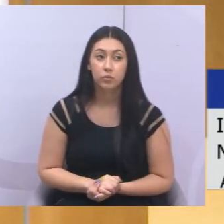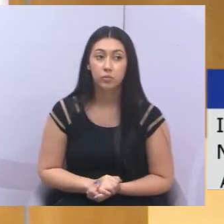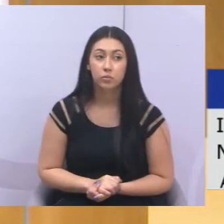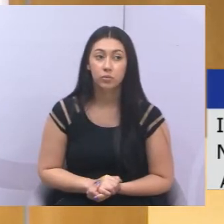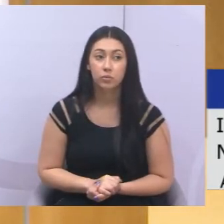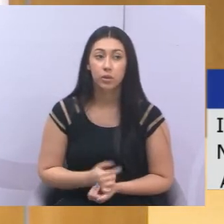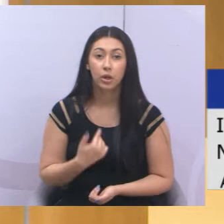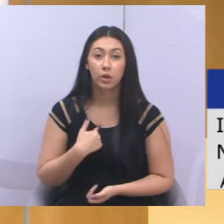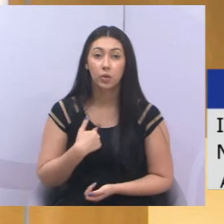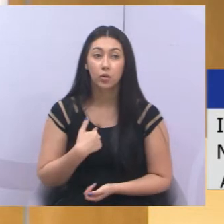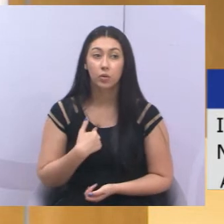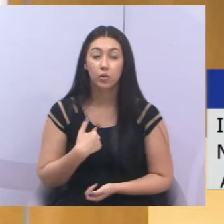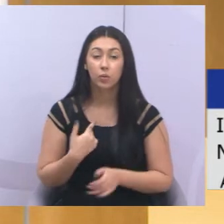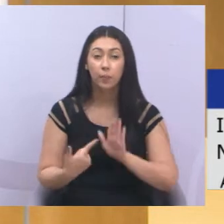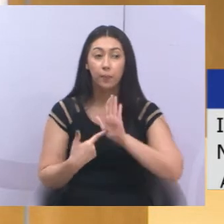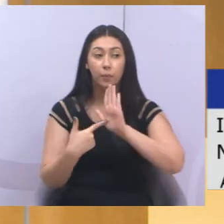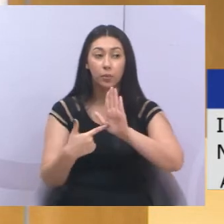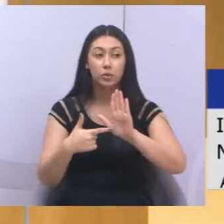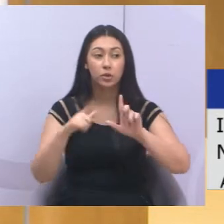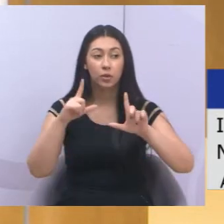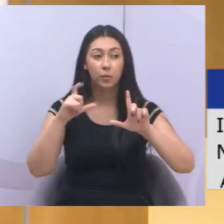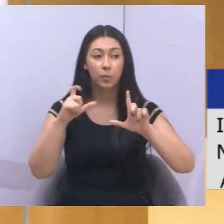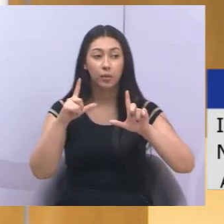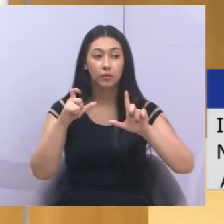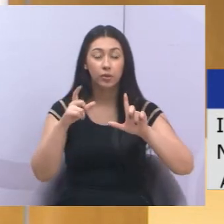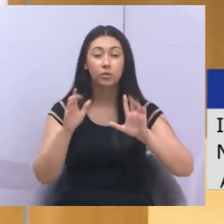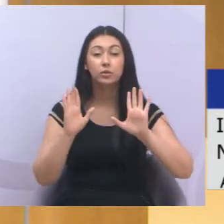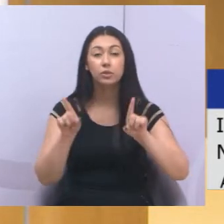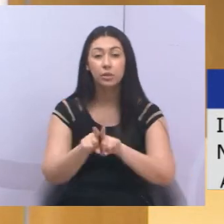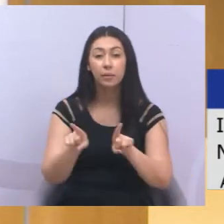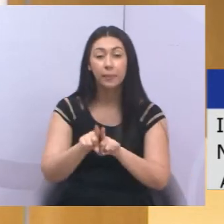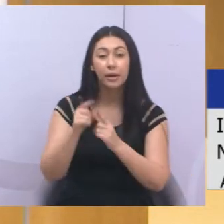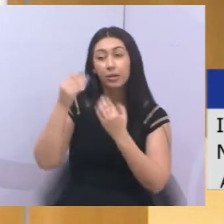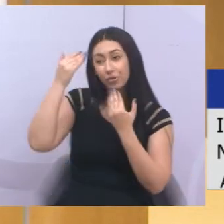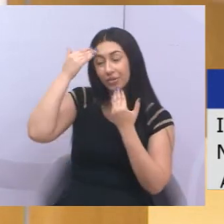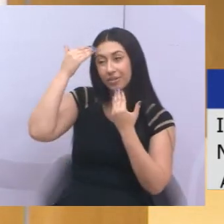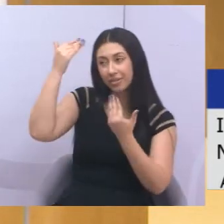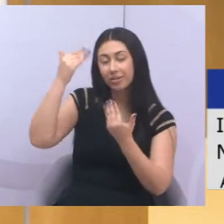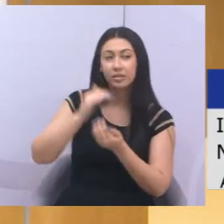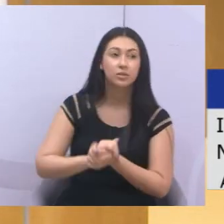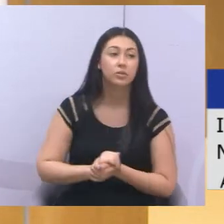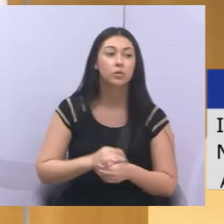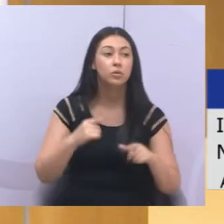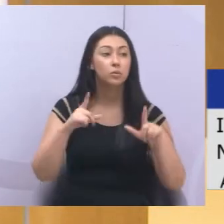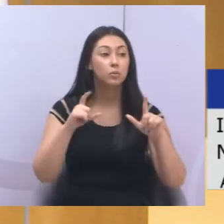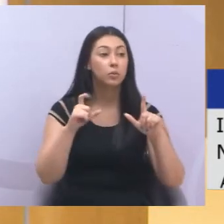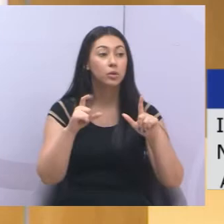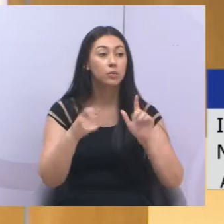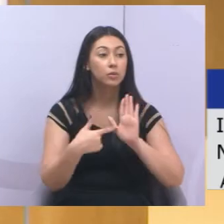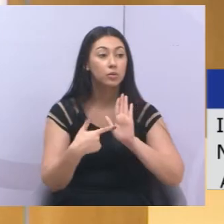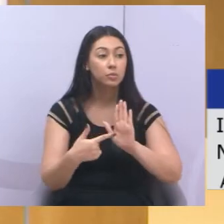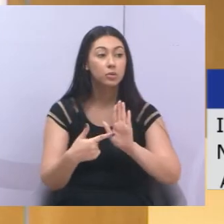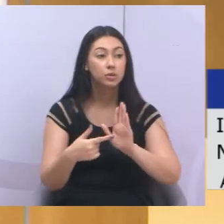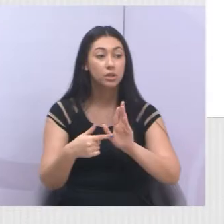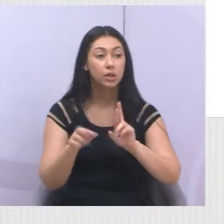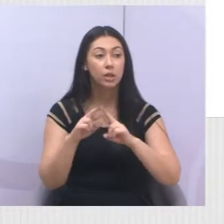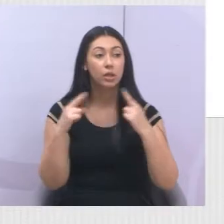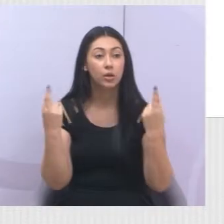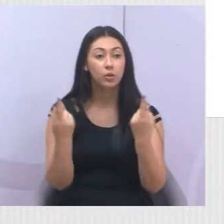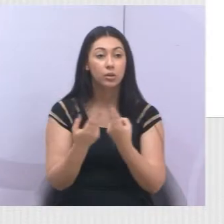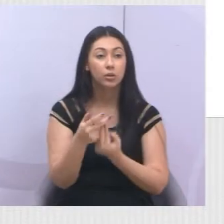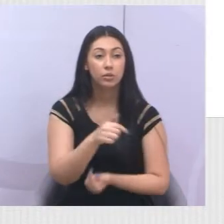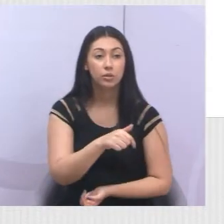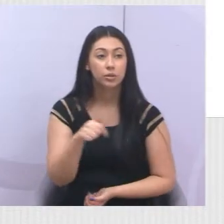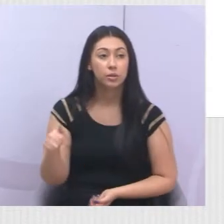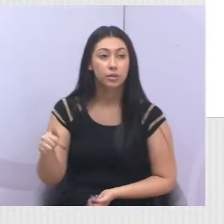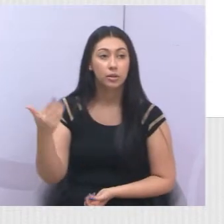para eu poder colocar uma foto. Faço aqui já um agradecimento, pastor. Vou pedir para que coloque uma foto da reunião que eu tive na semana